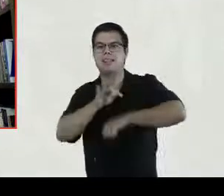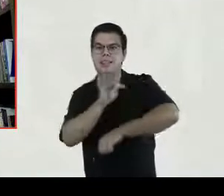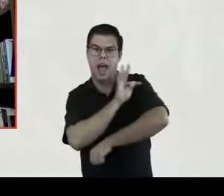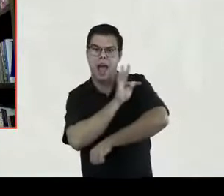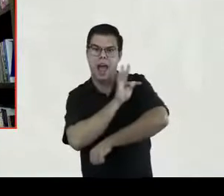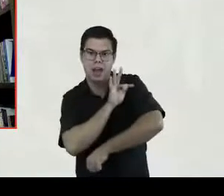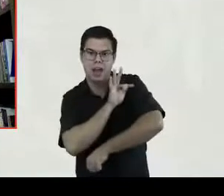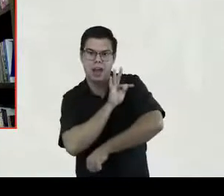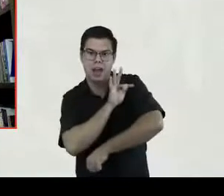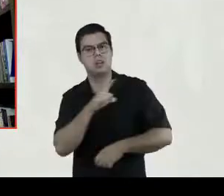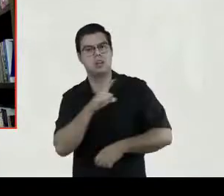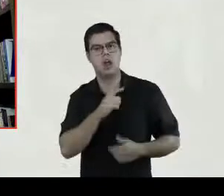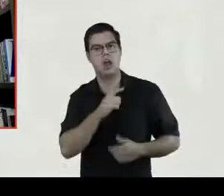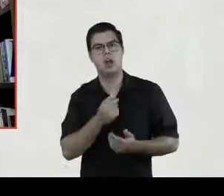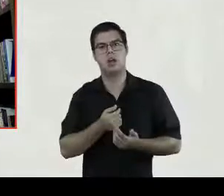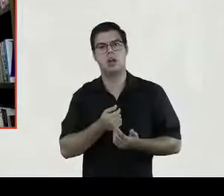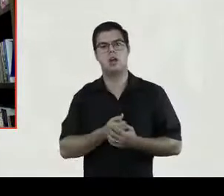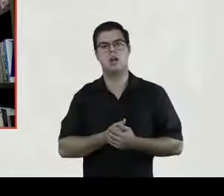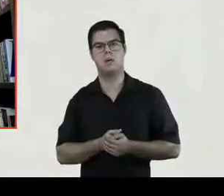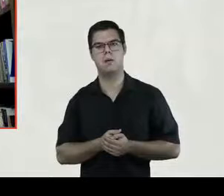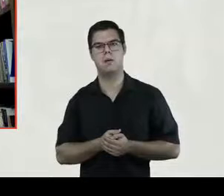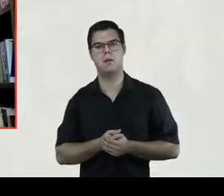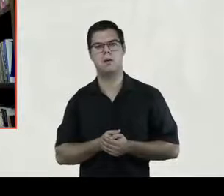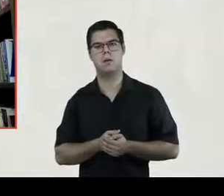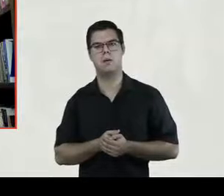que é uma episteme técnica de uma ontologia digital